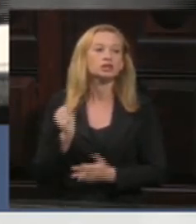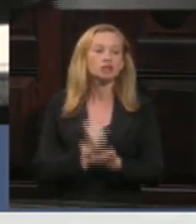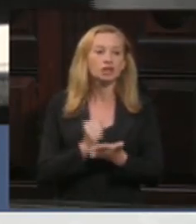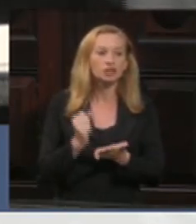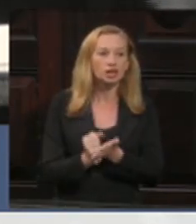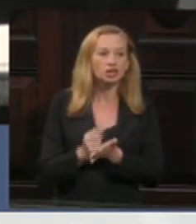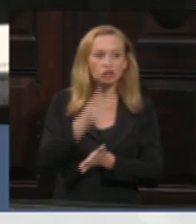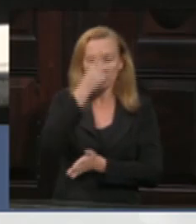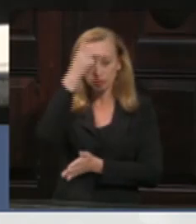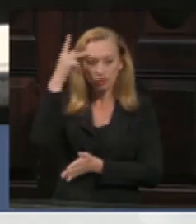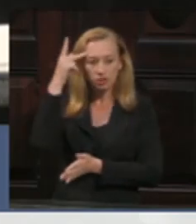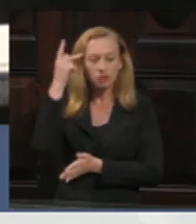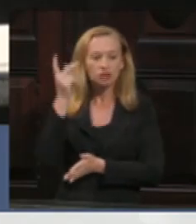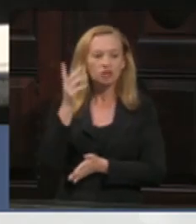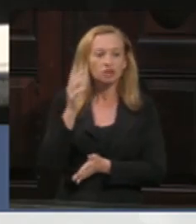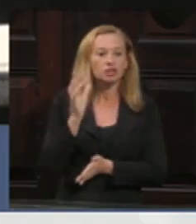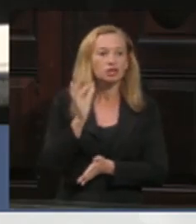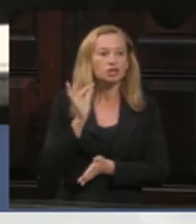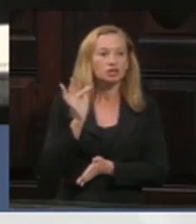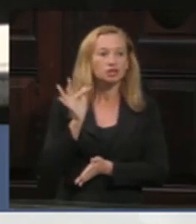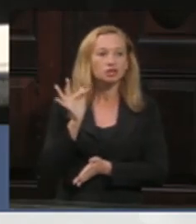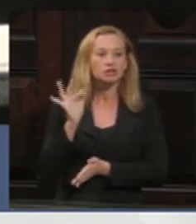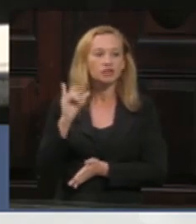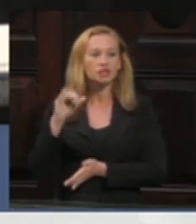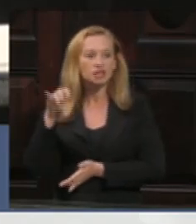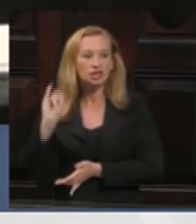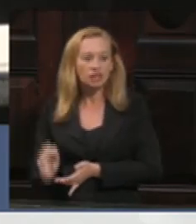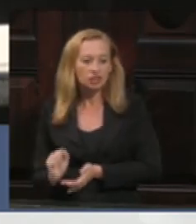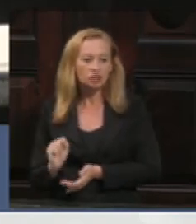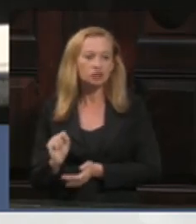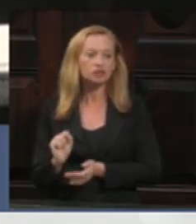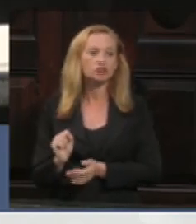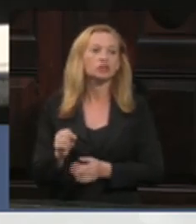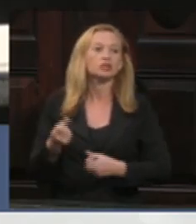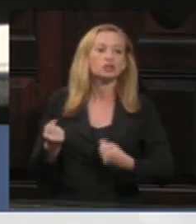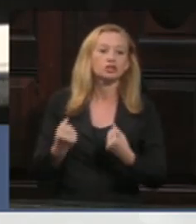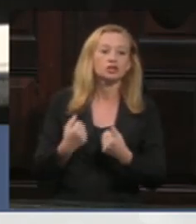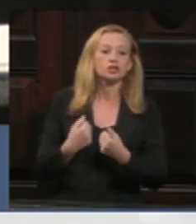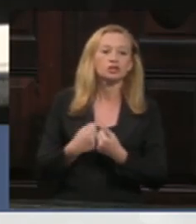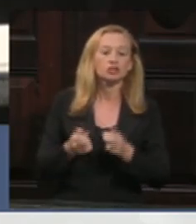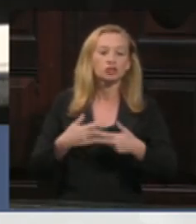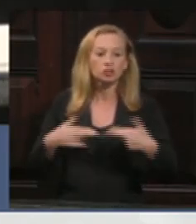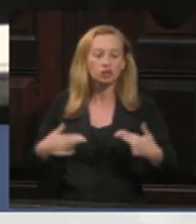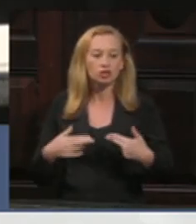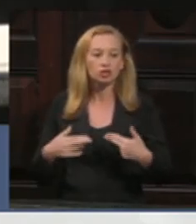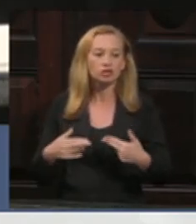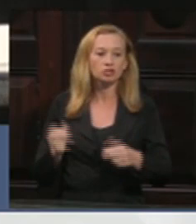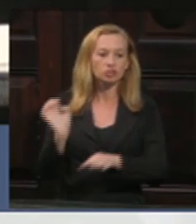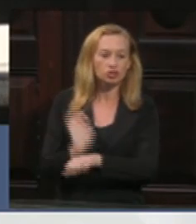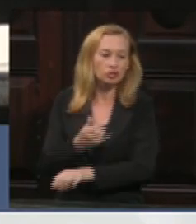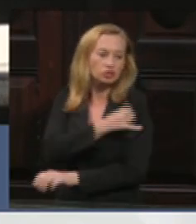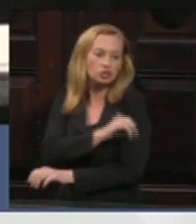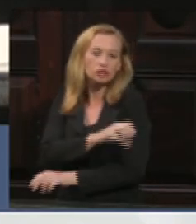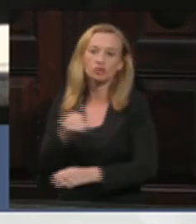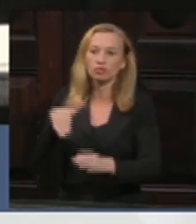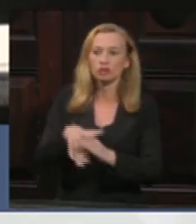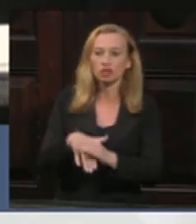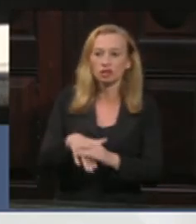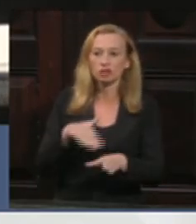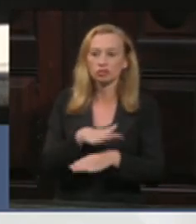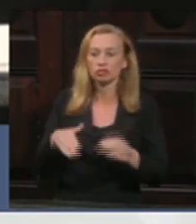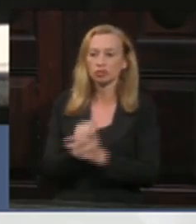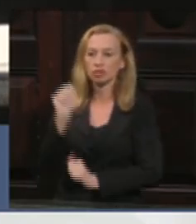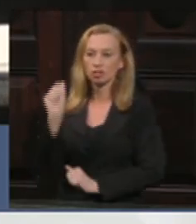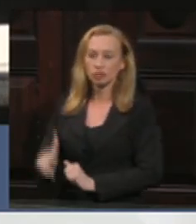de veículos que exploram o transporte de água potável no estado do Rio de Janeiro. Em discussão, não havendo quem queira discutir, encerrada a discussão, em votação, os senhores que aprovam